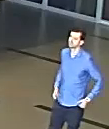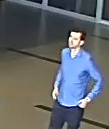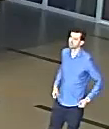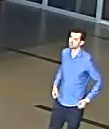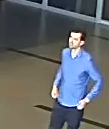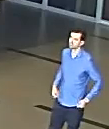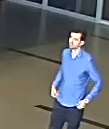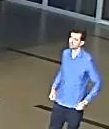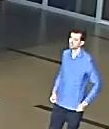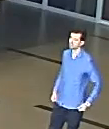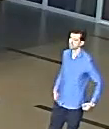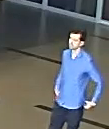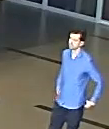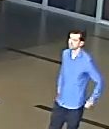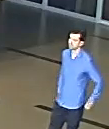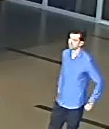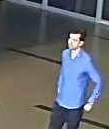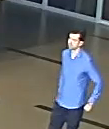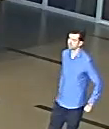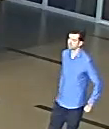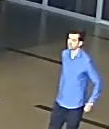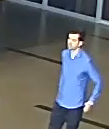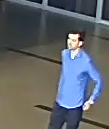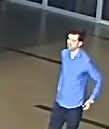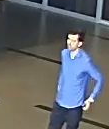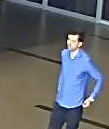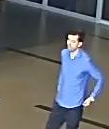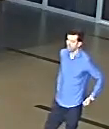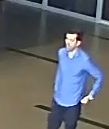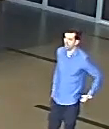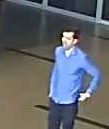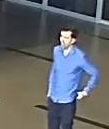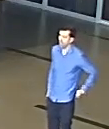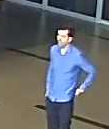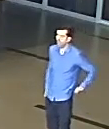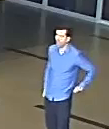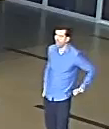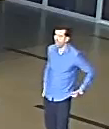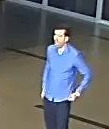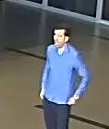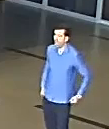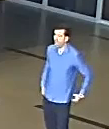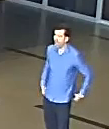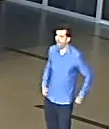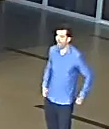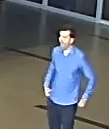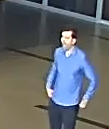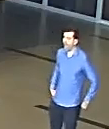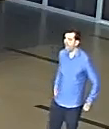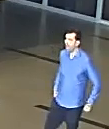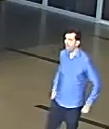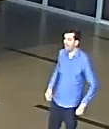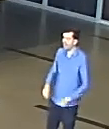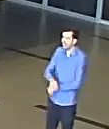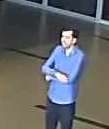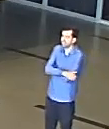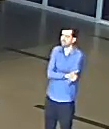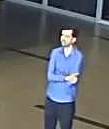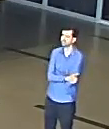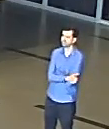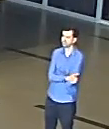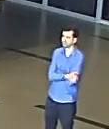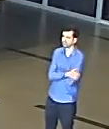as leis orgânicas municipais e obviamente depois regulamentadas pelas leis pelas leis ordinárias e regulamentadas